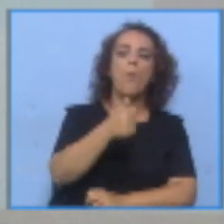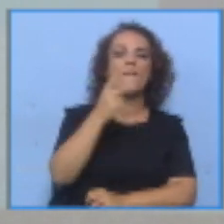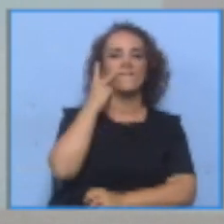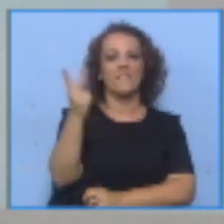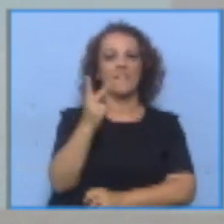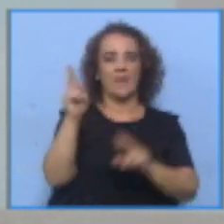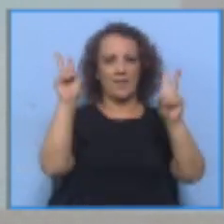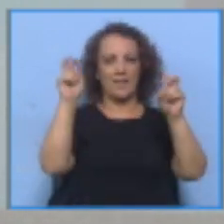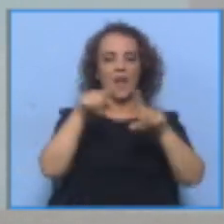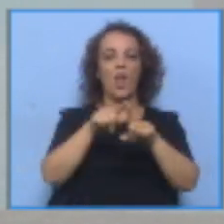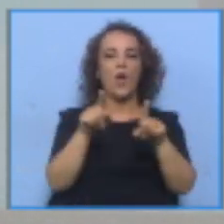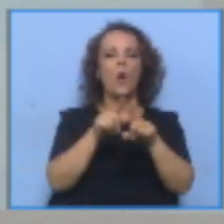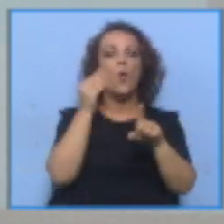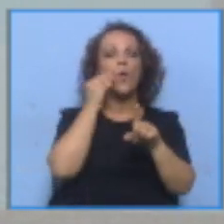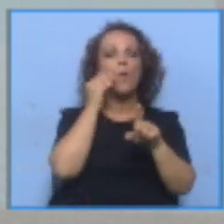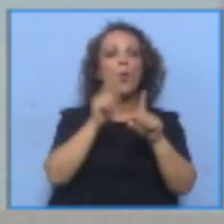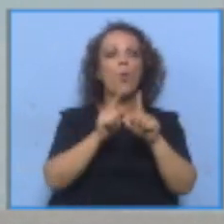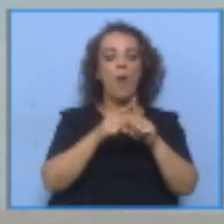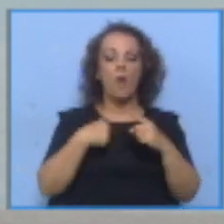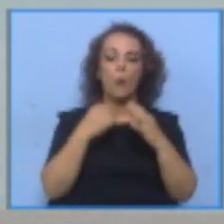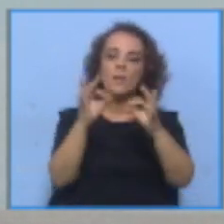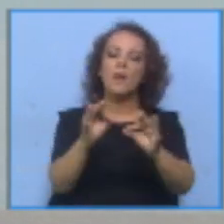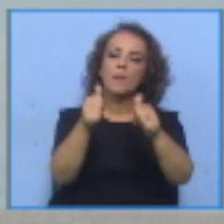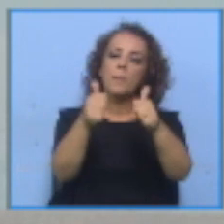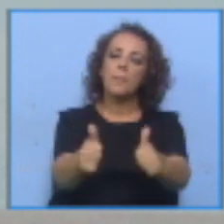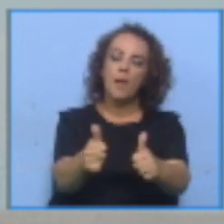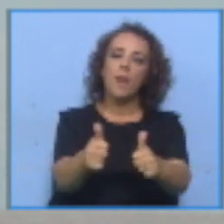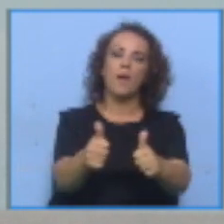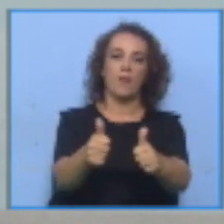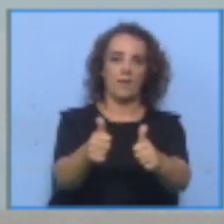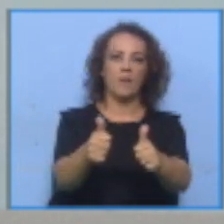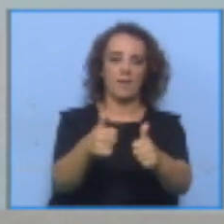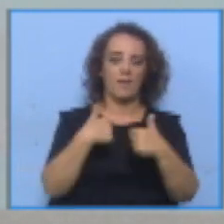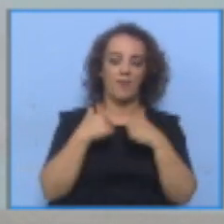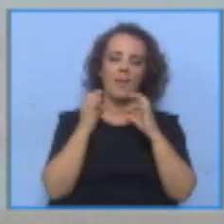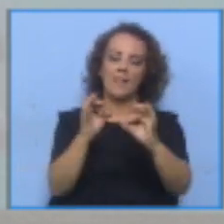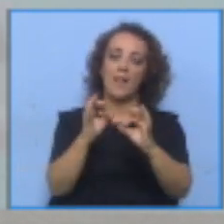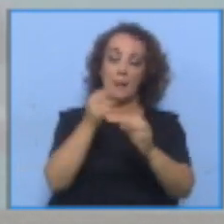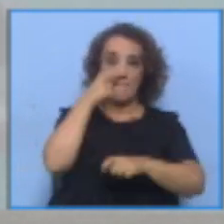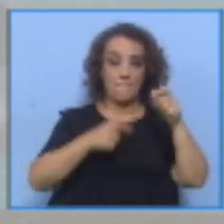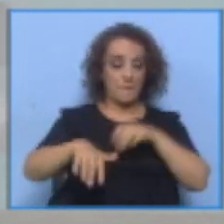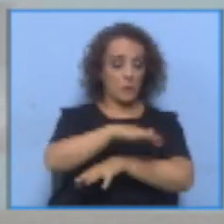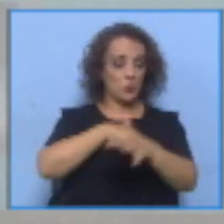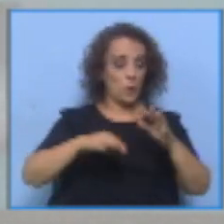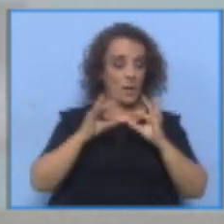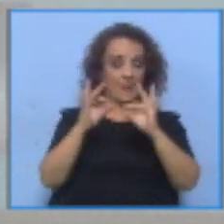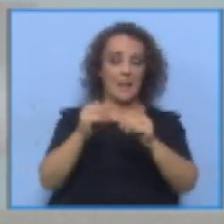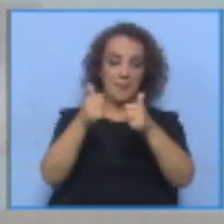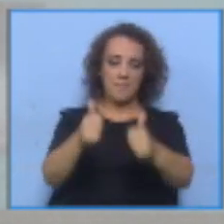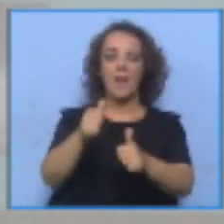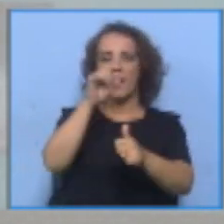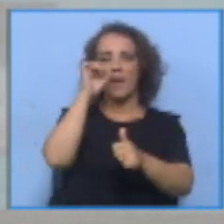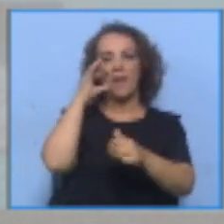essa relação tão harmoniosa que há, tão unida entre as pessoas e a